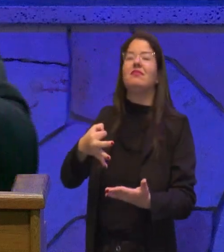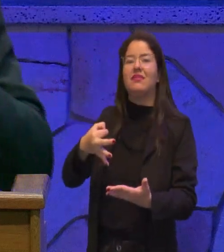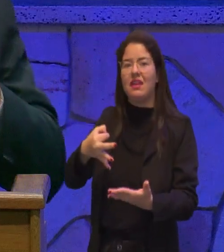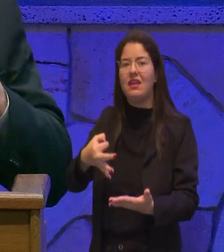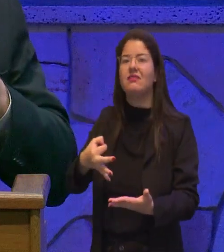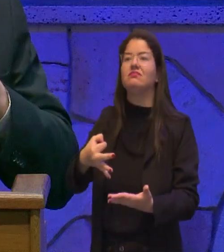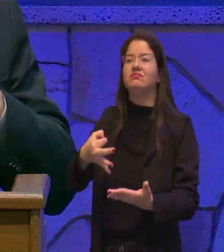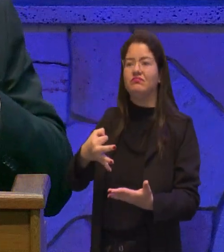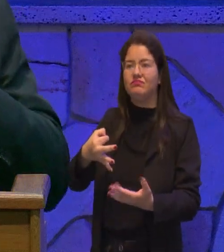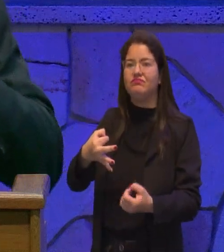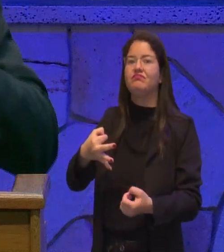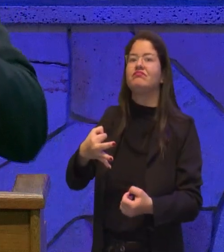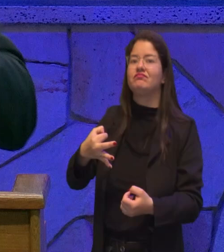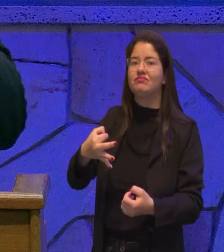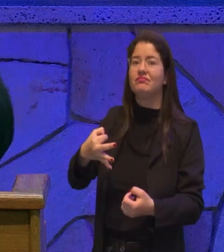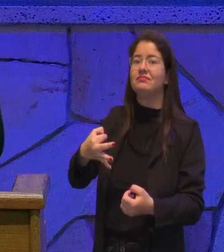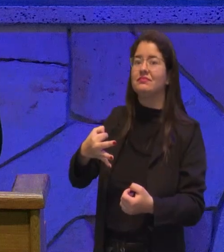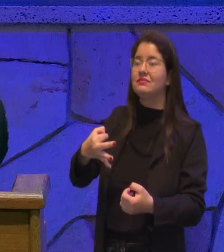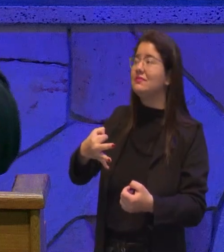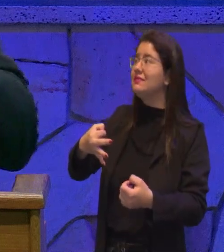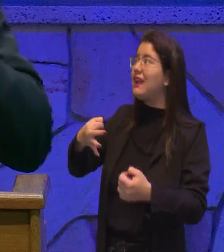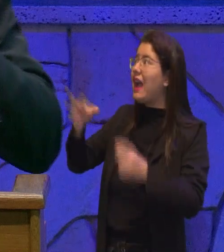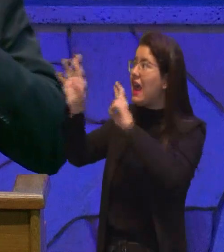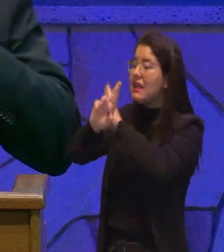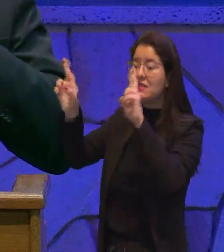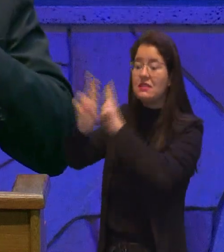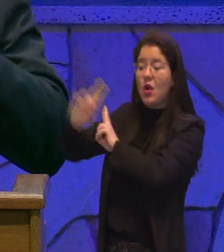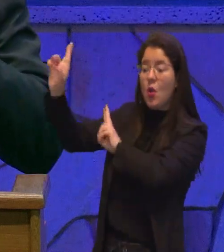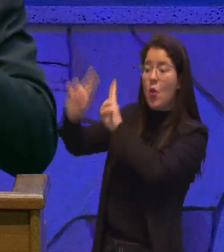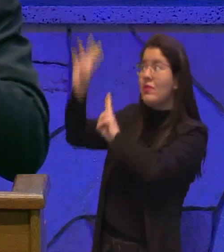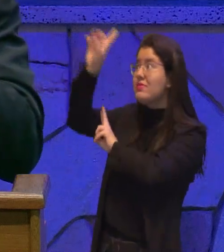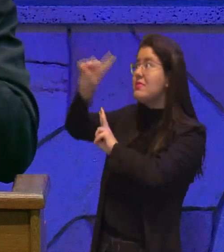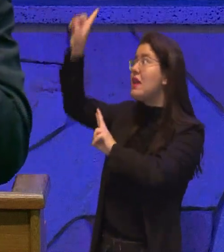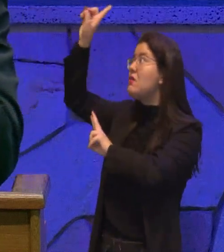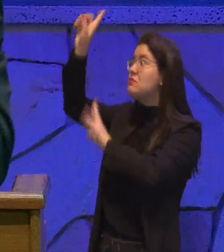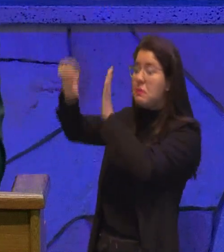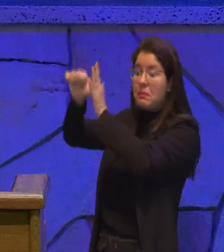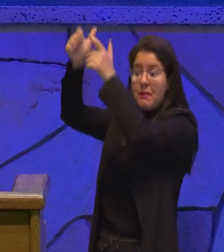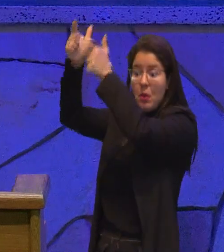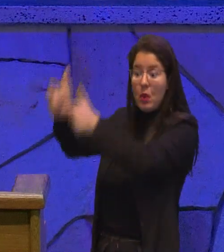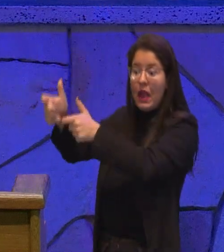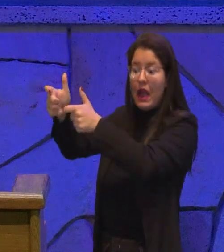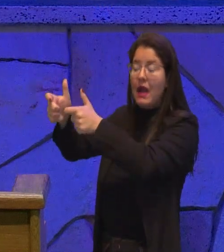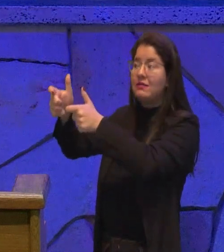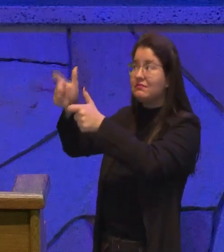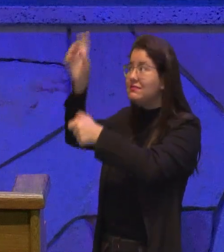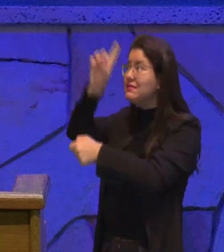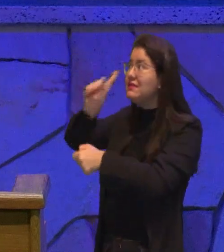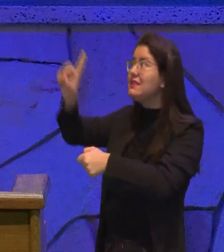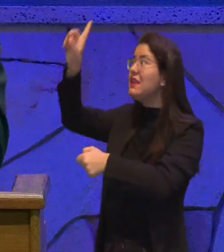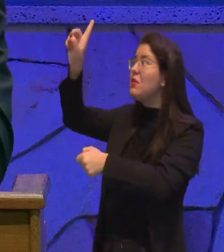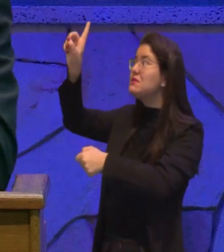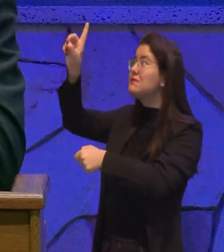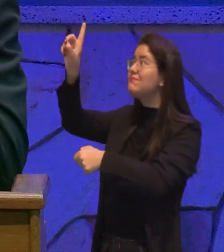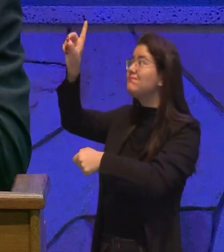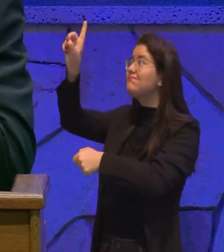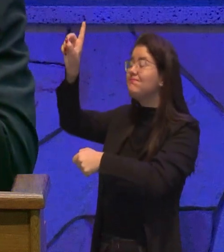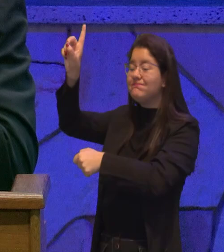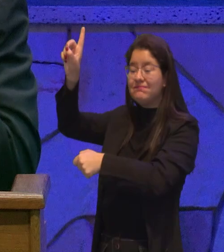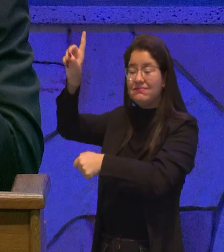desta relação de Deus em primeiro lugar para conosco. Deus é o primeiro interessado na sua vida.